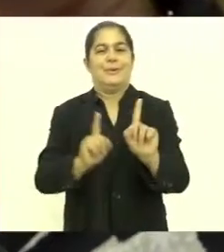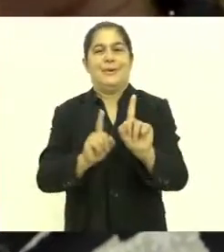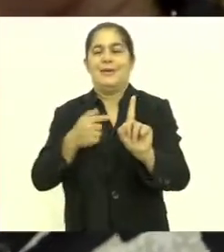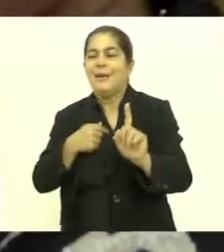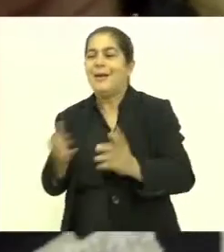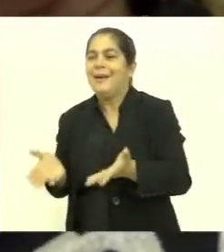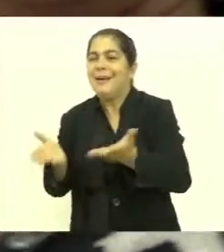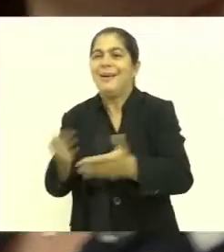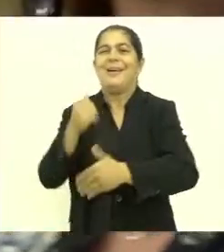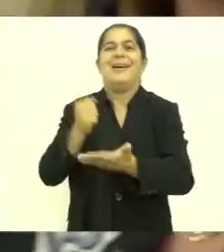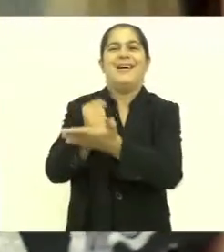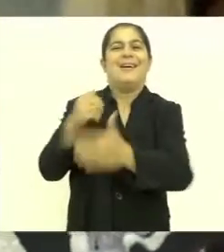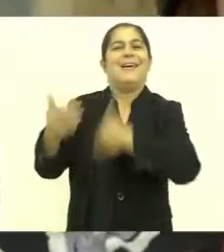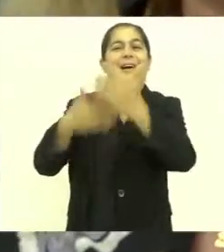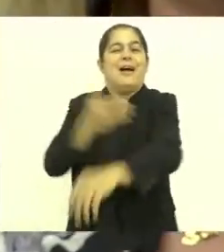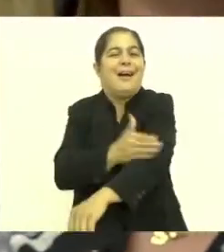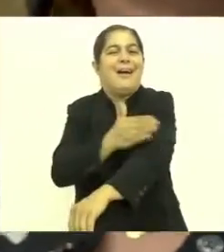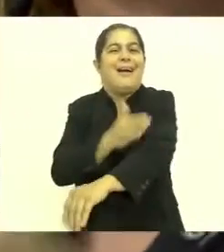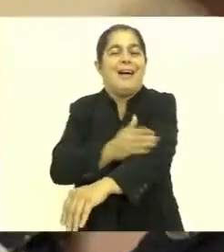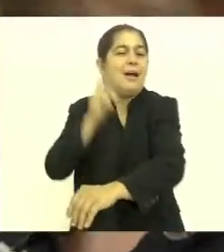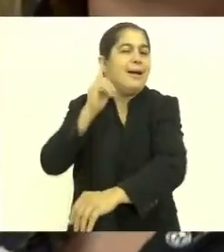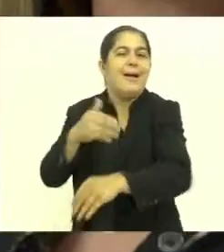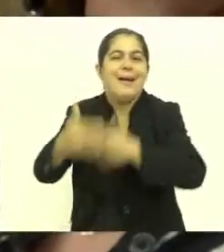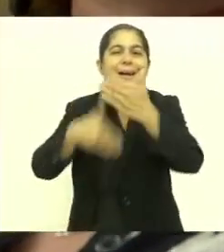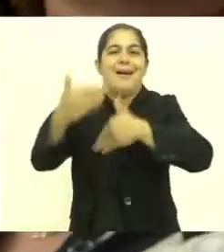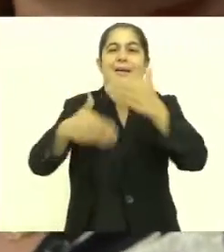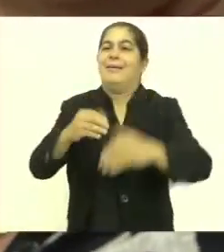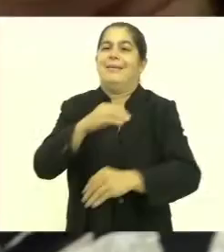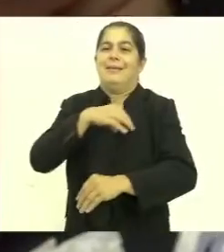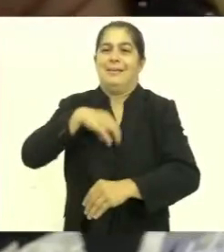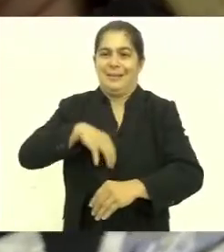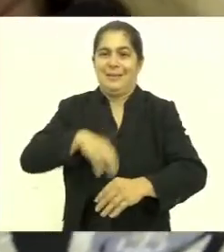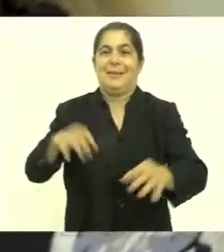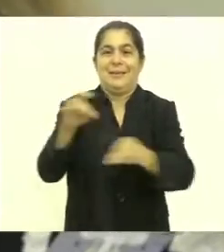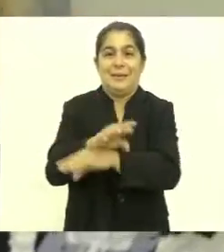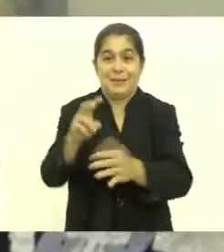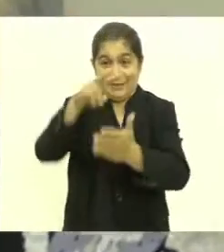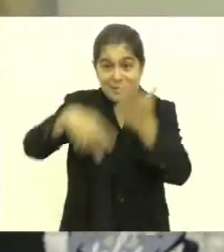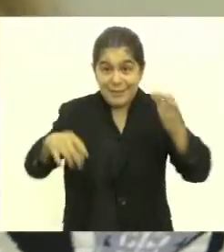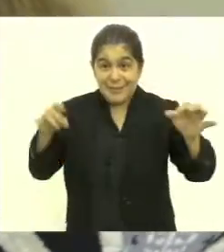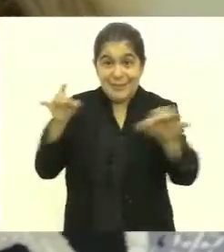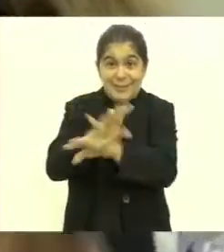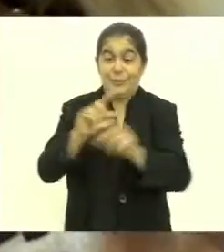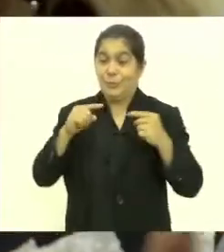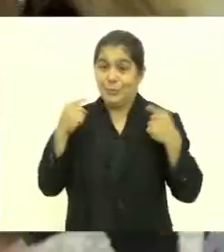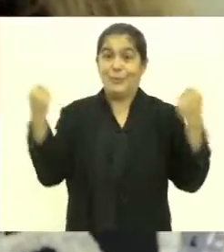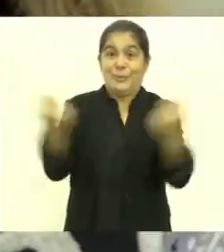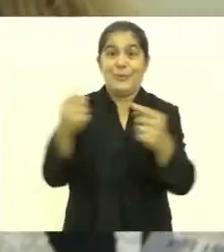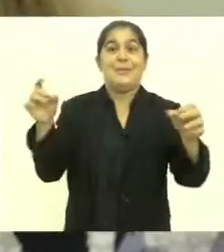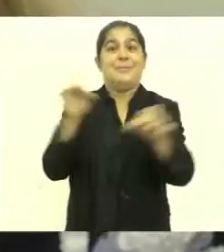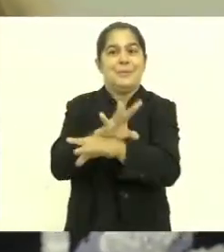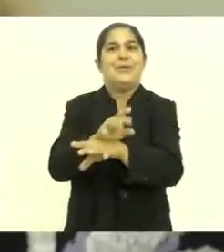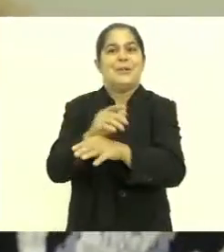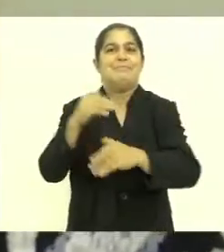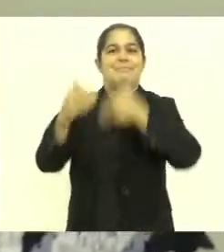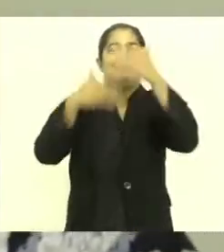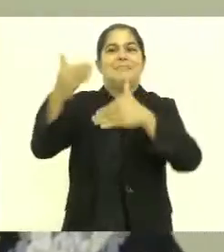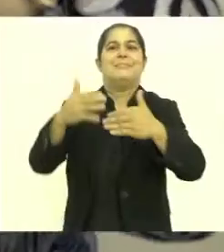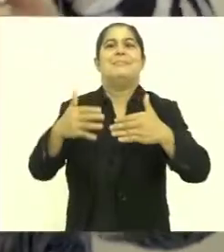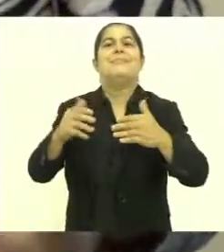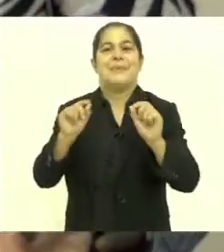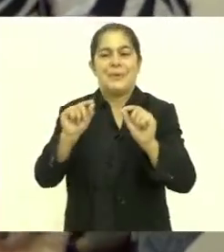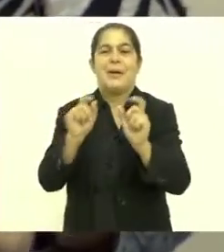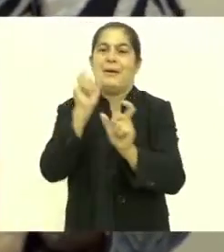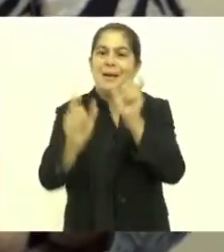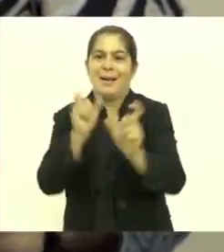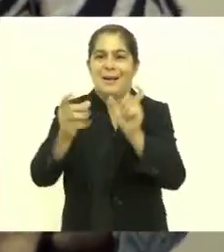aluno dele. E eu fico por trás para dar apoio. E assim fica esse rodízio deles. Quando termina essa leitura, a turma toda de ler, todos